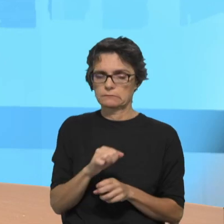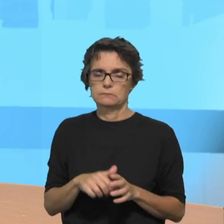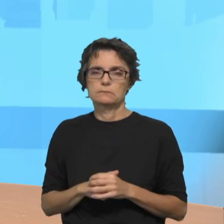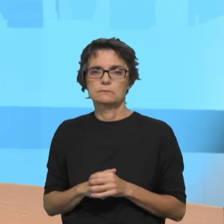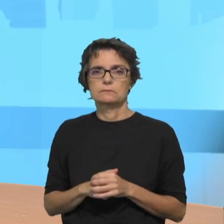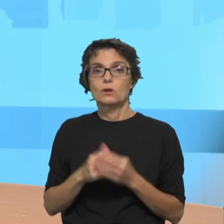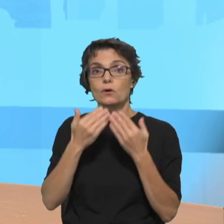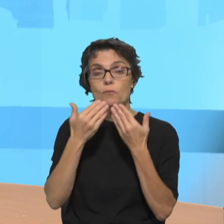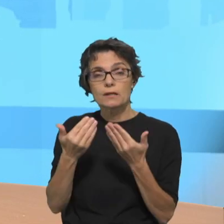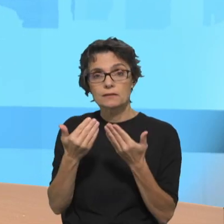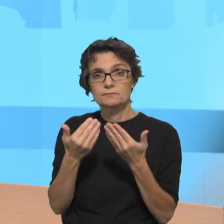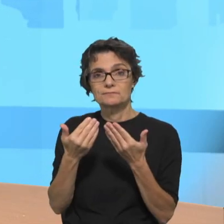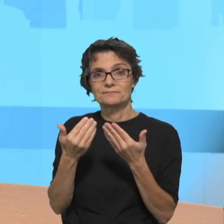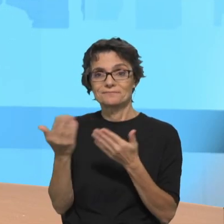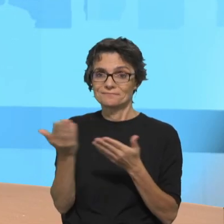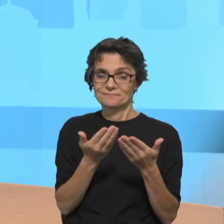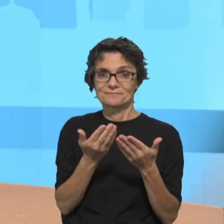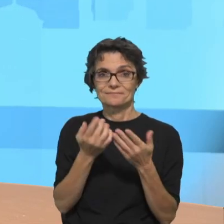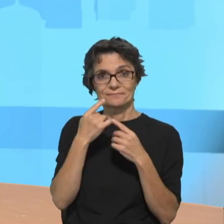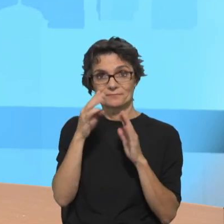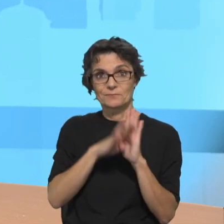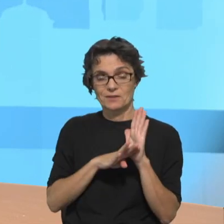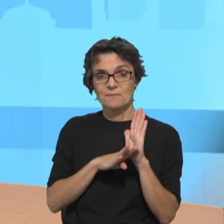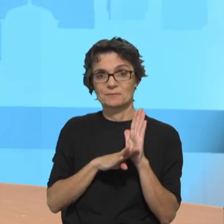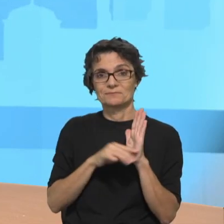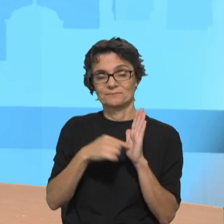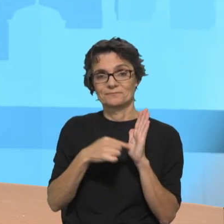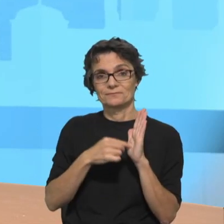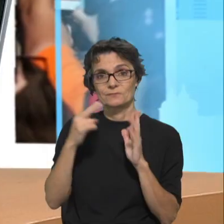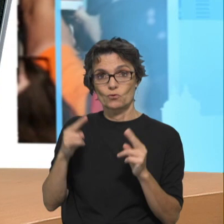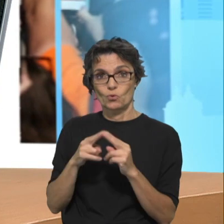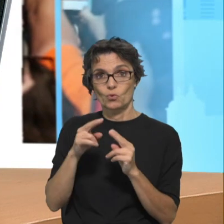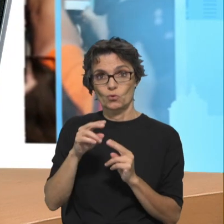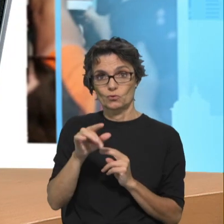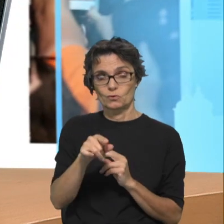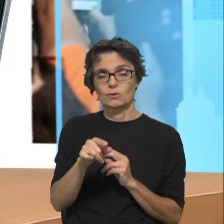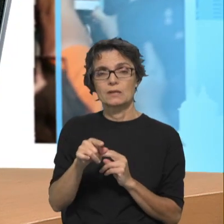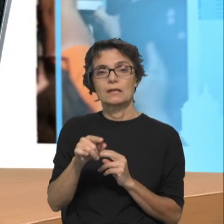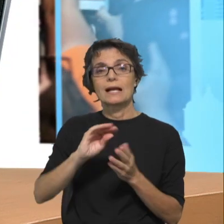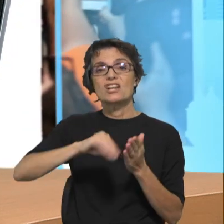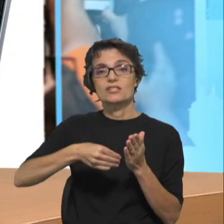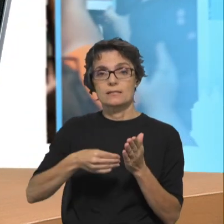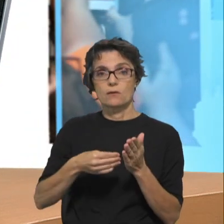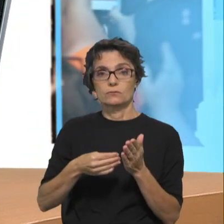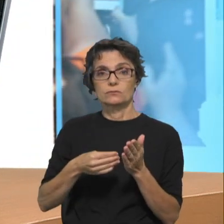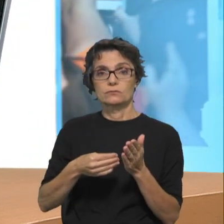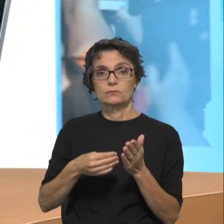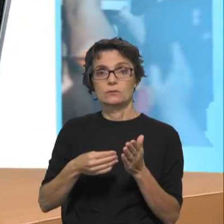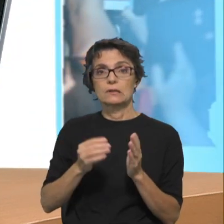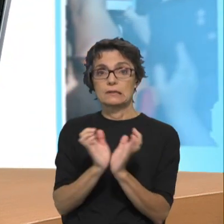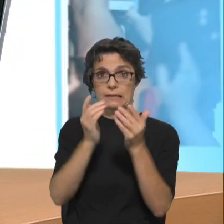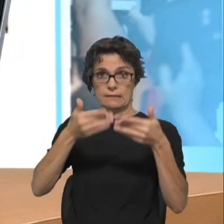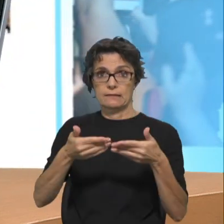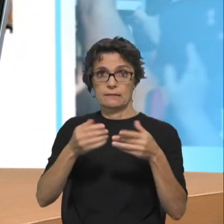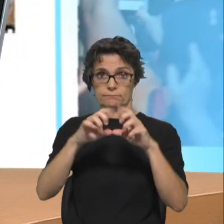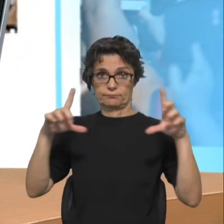ter apresentado aqui o programa detalhado deste encontro. As inscrições podem acontecer a partir da página da internet